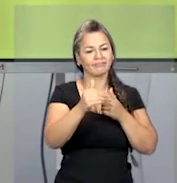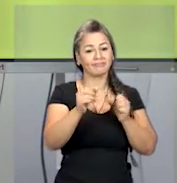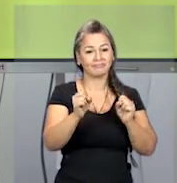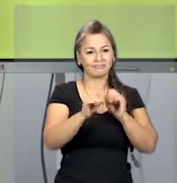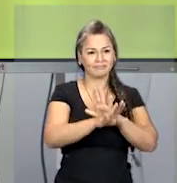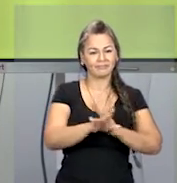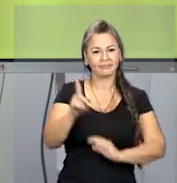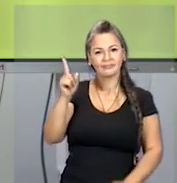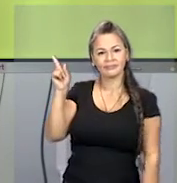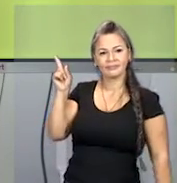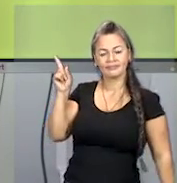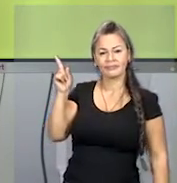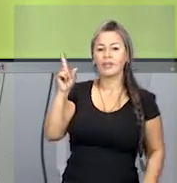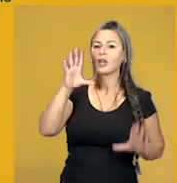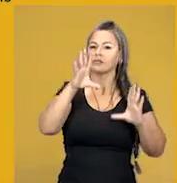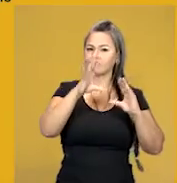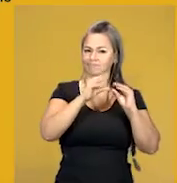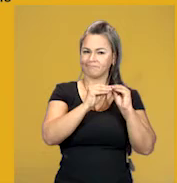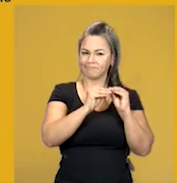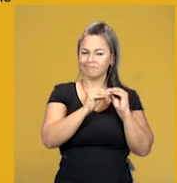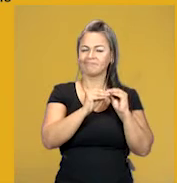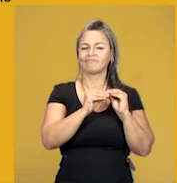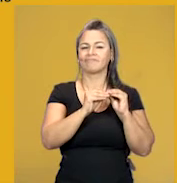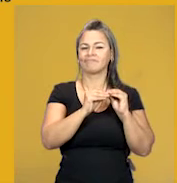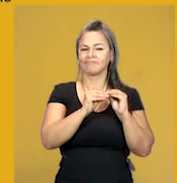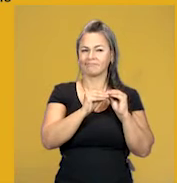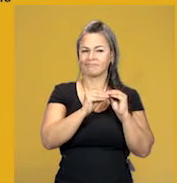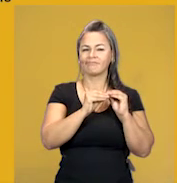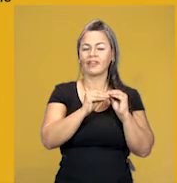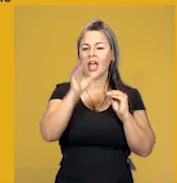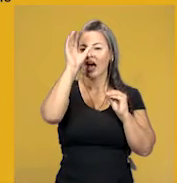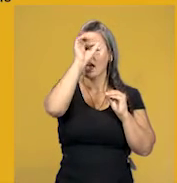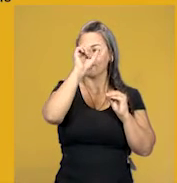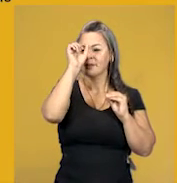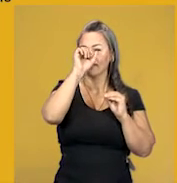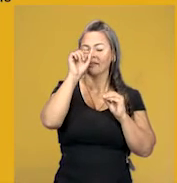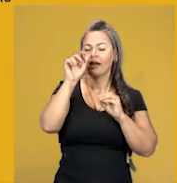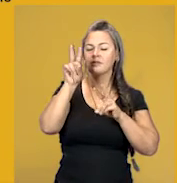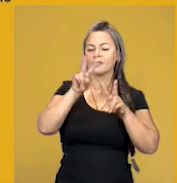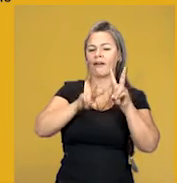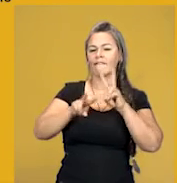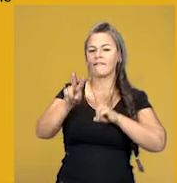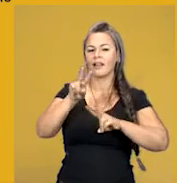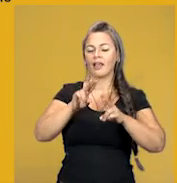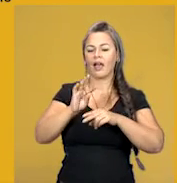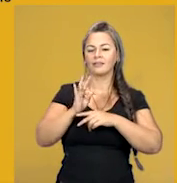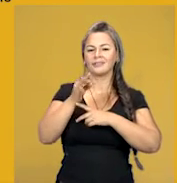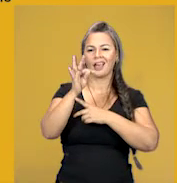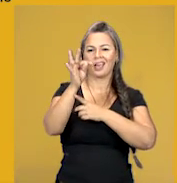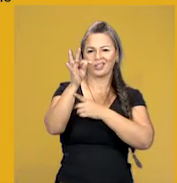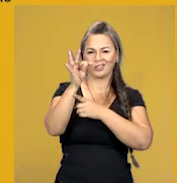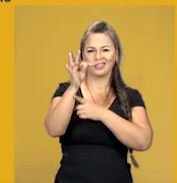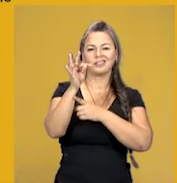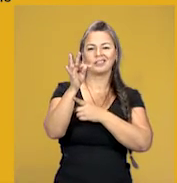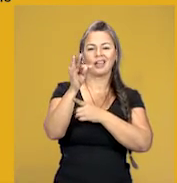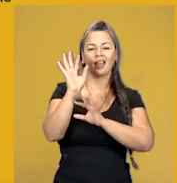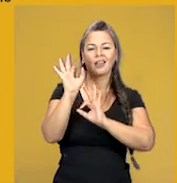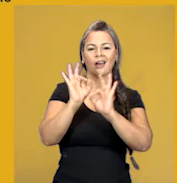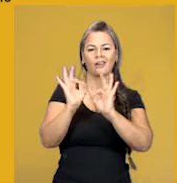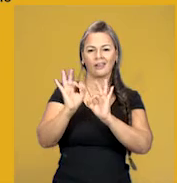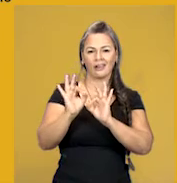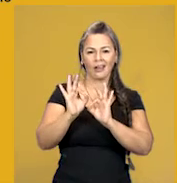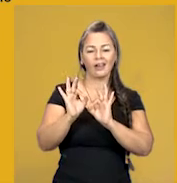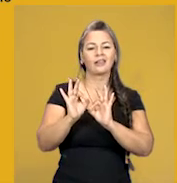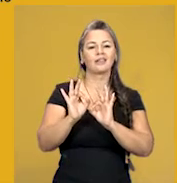hoje, nós aprendemos a analisar e avaliar os impactos das tecnologias na estruturação e